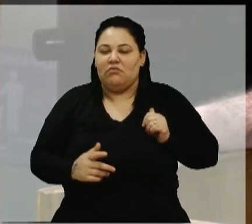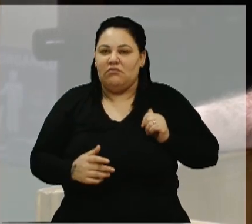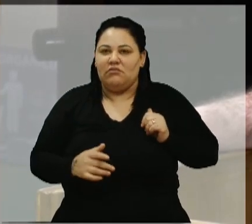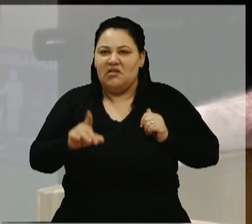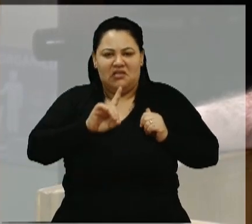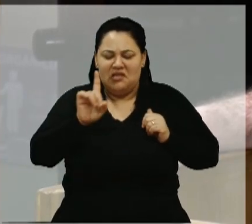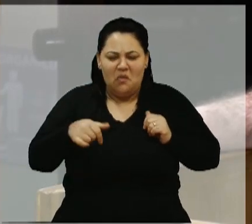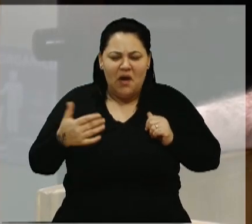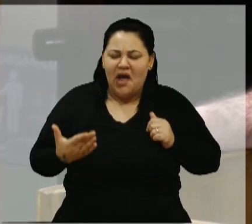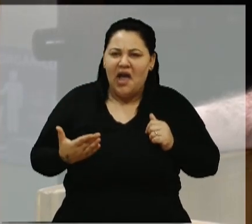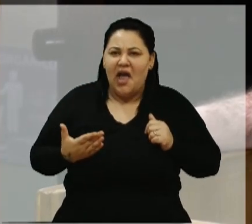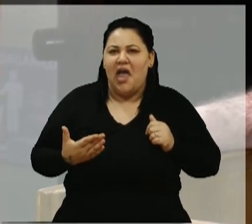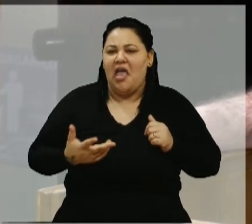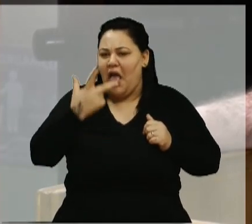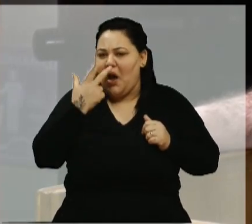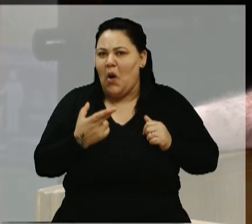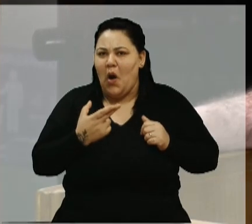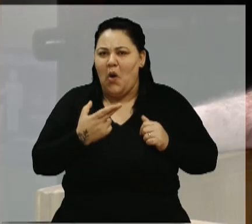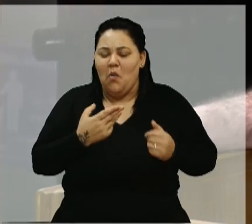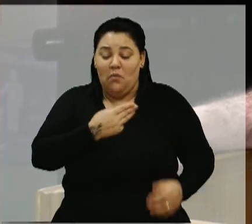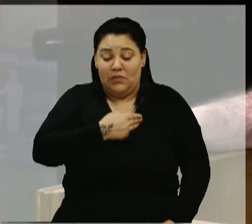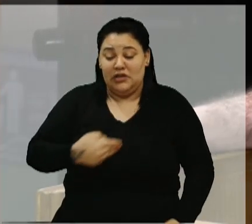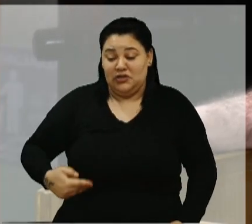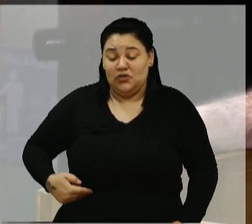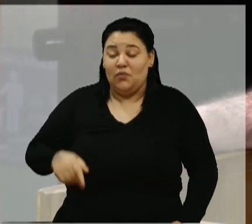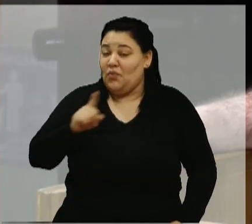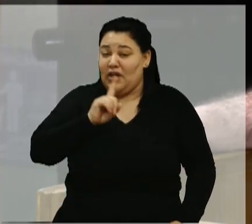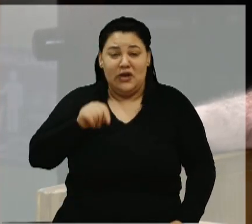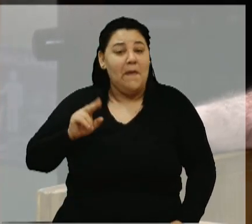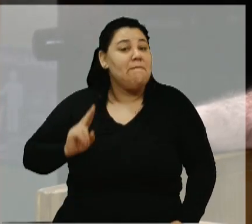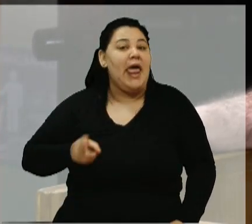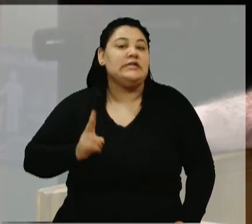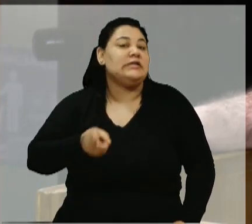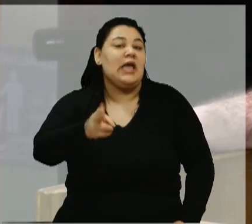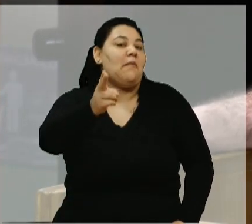não de estar como ministro, porque ele não é eternamente ministro,